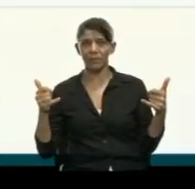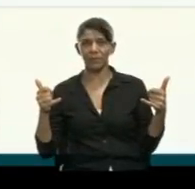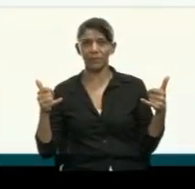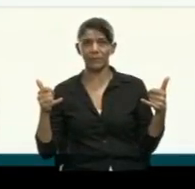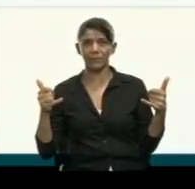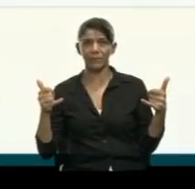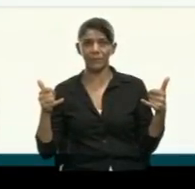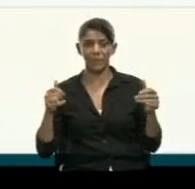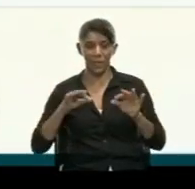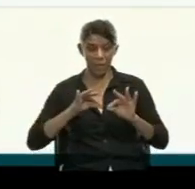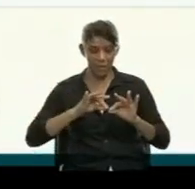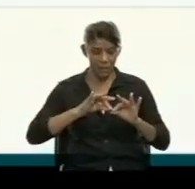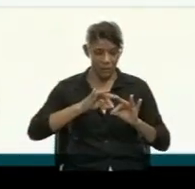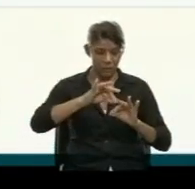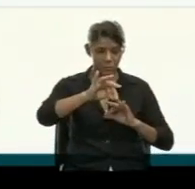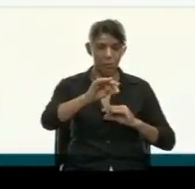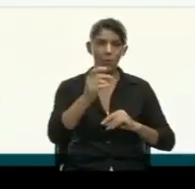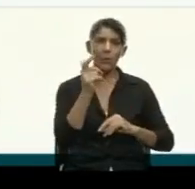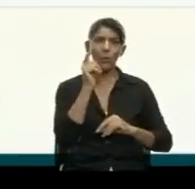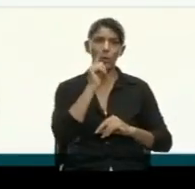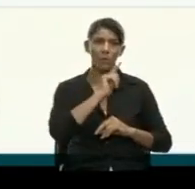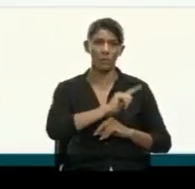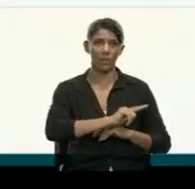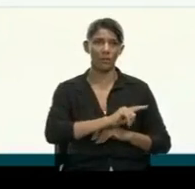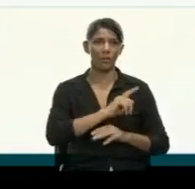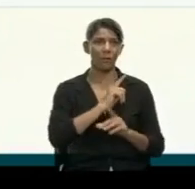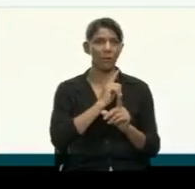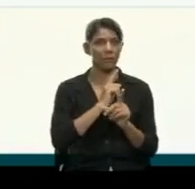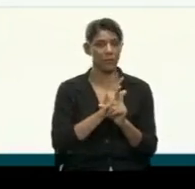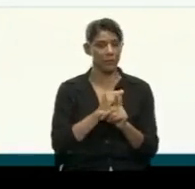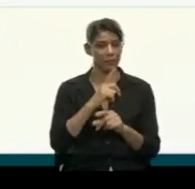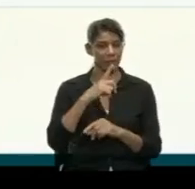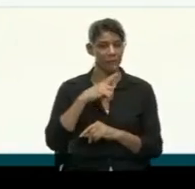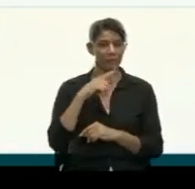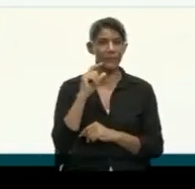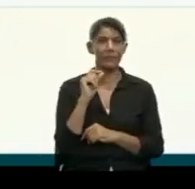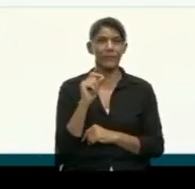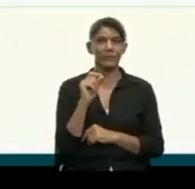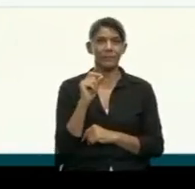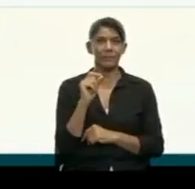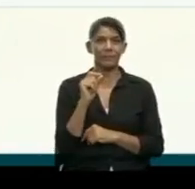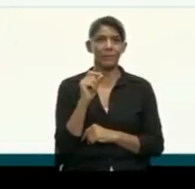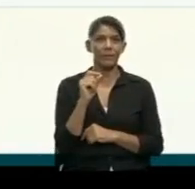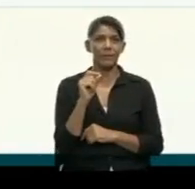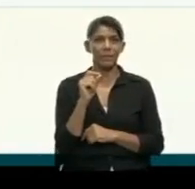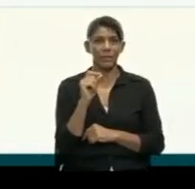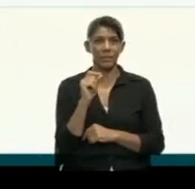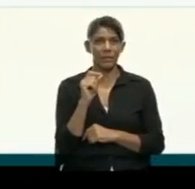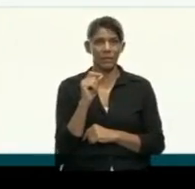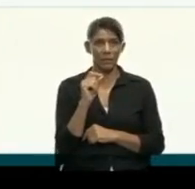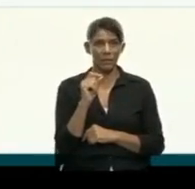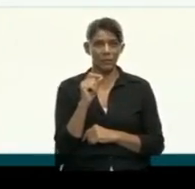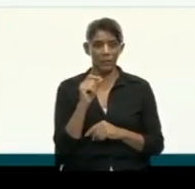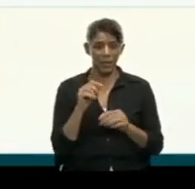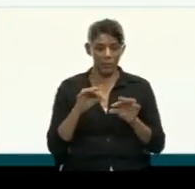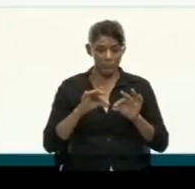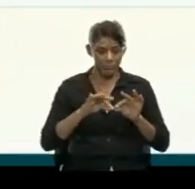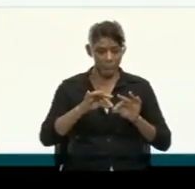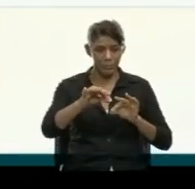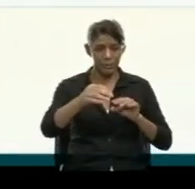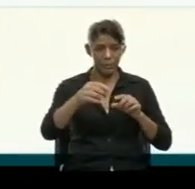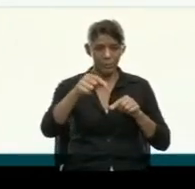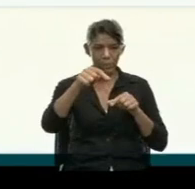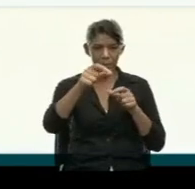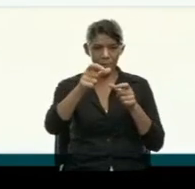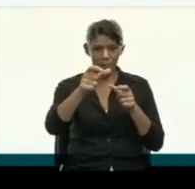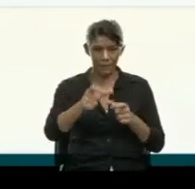Beleza, puxou a linha, então a gente consegue localizar que vai ter uma estaca aqui,